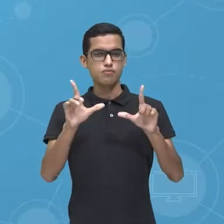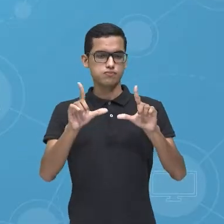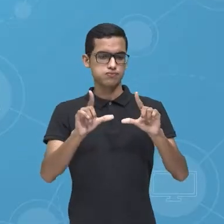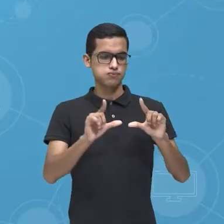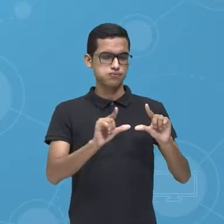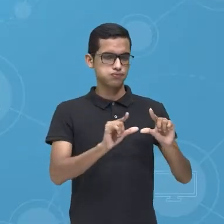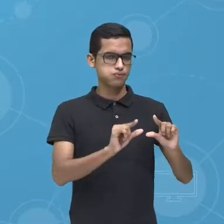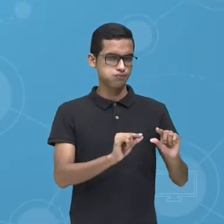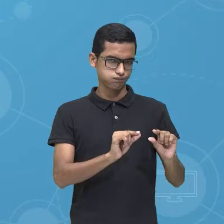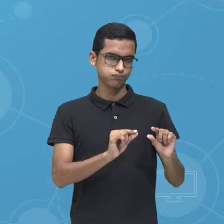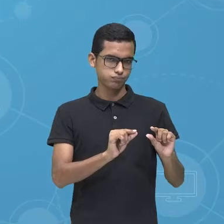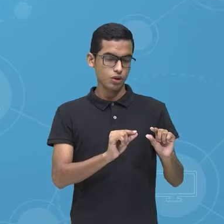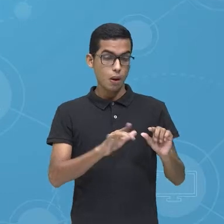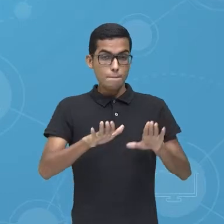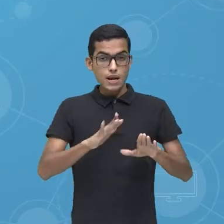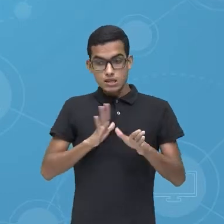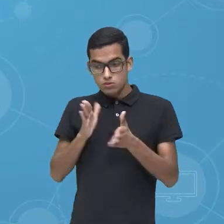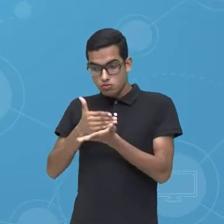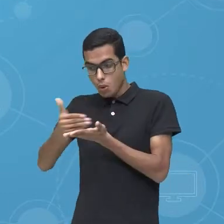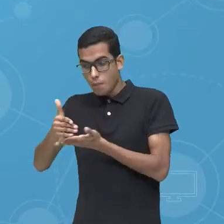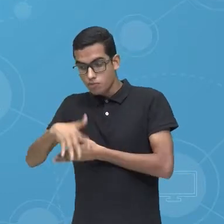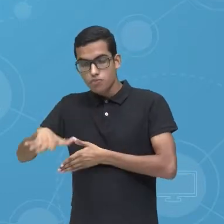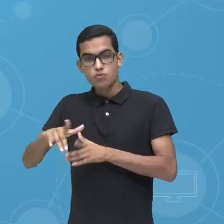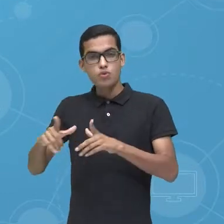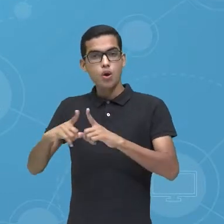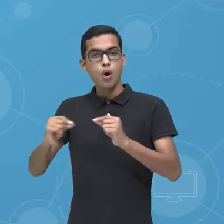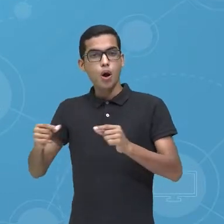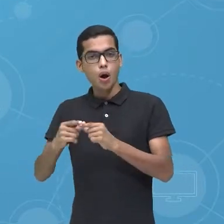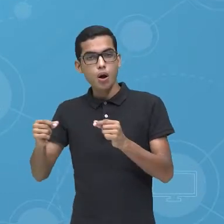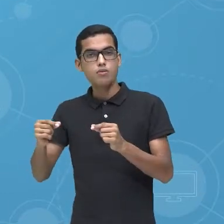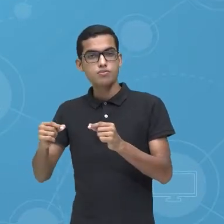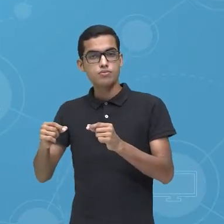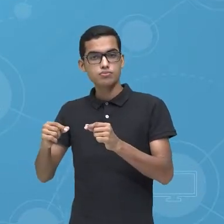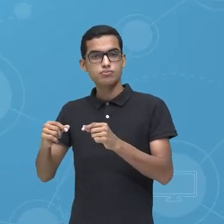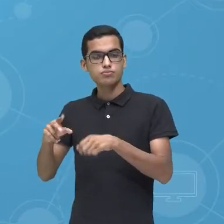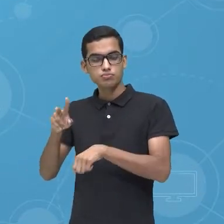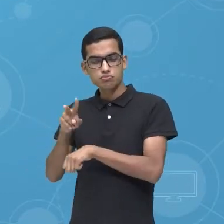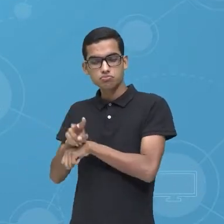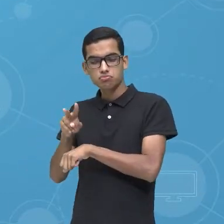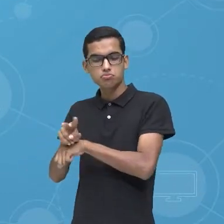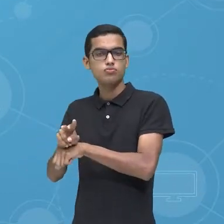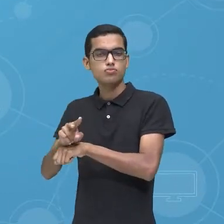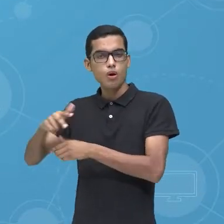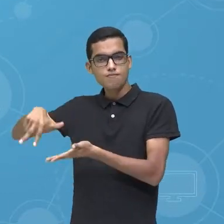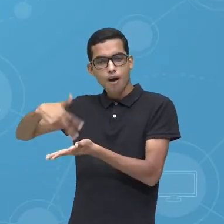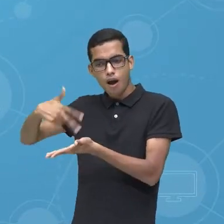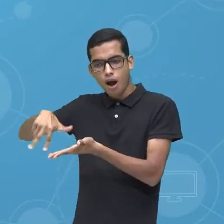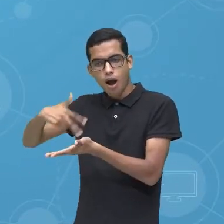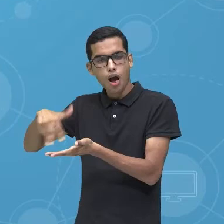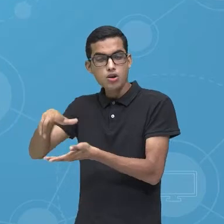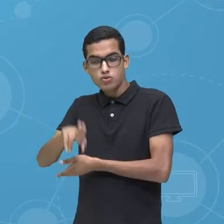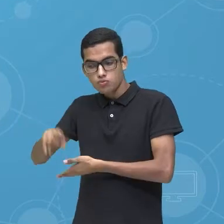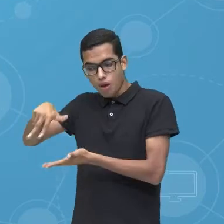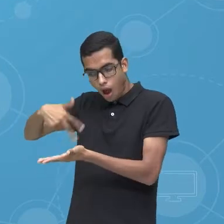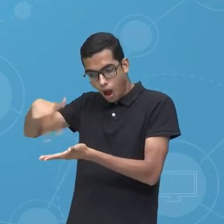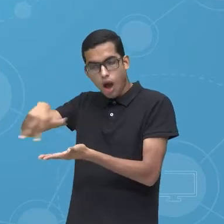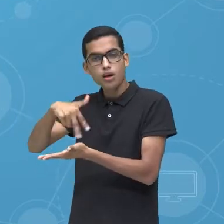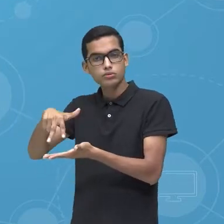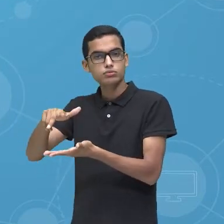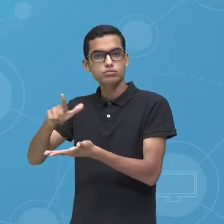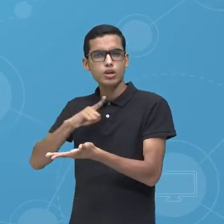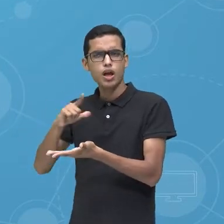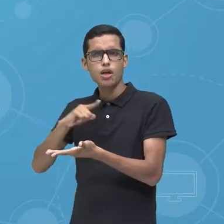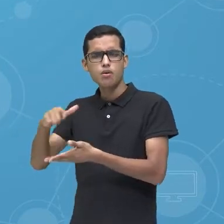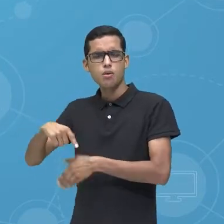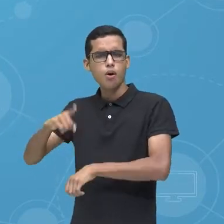caráter religioso das apresentações de dança, que elas são feitas em determinadas cerimônias. Então a gente tinha dança, a gente